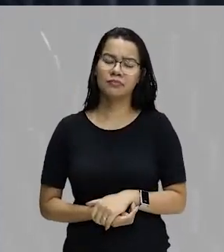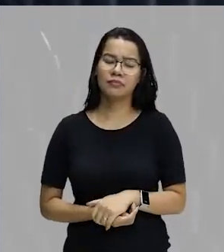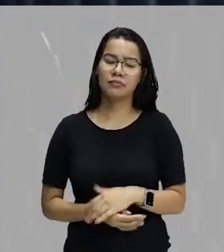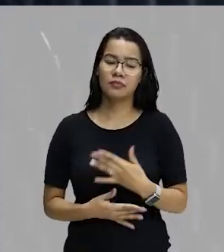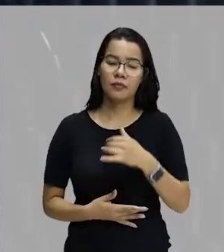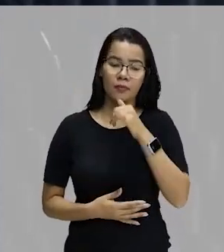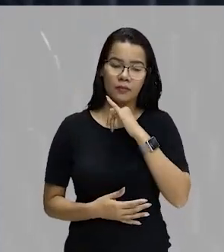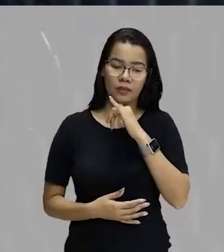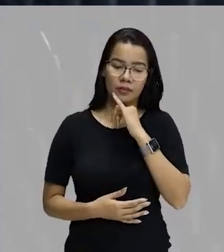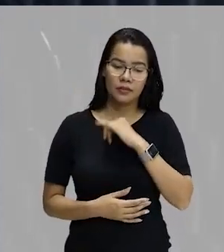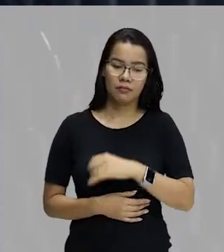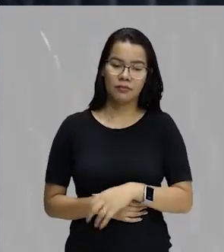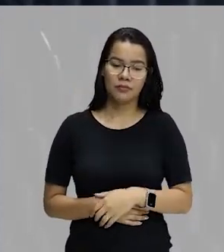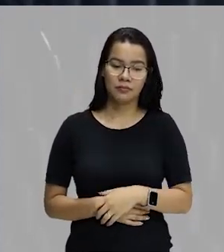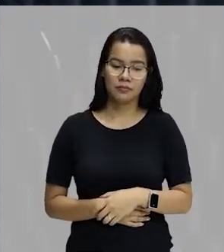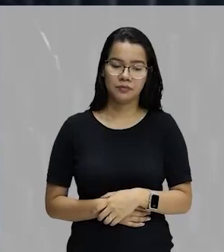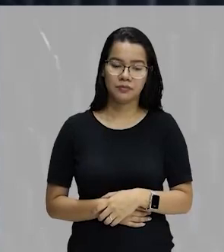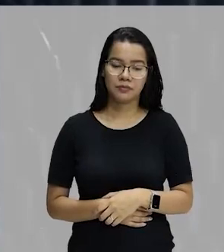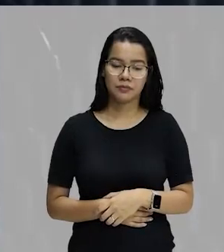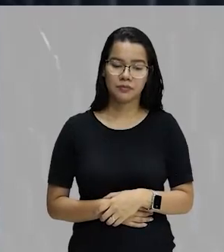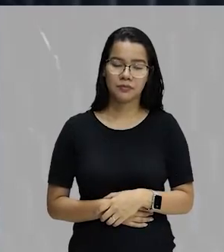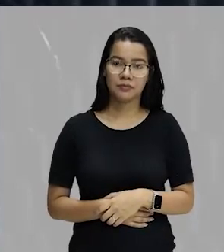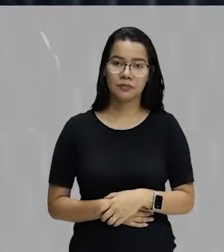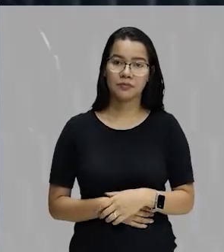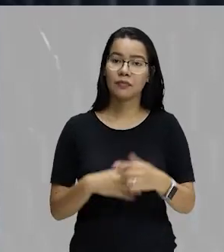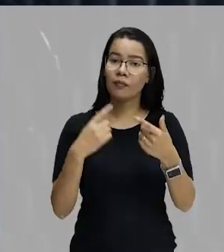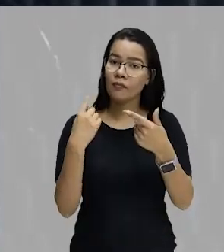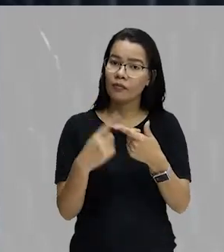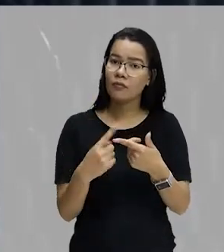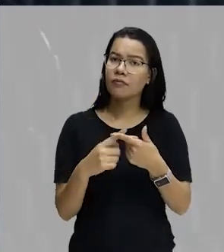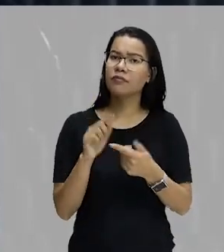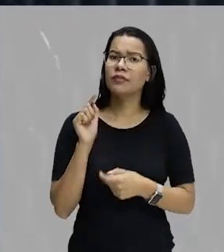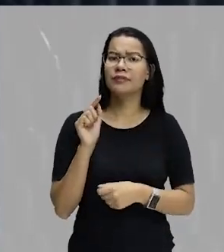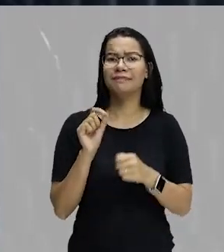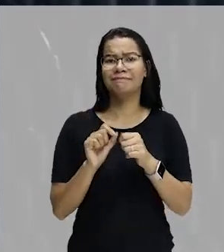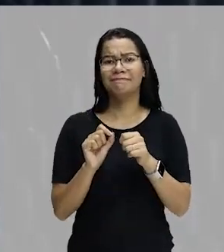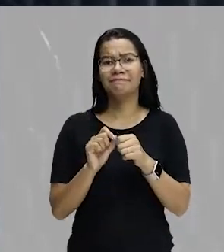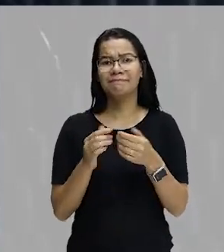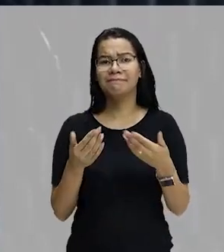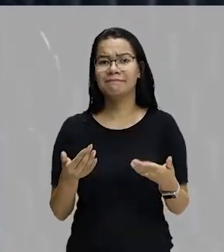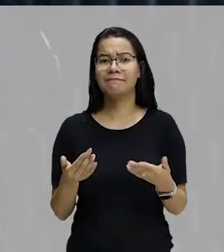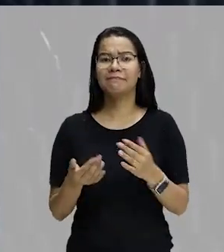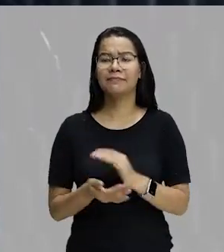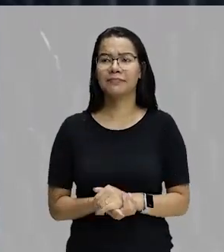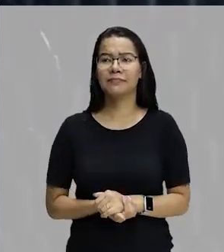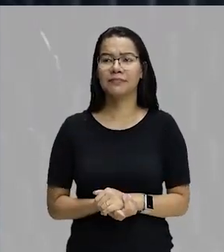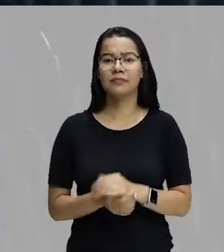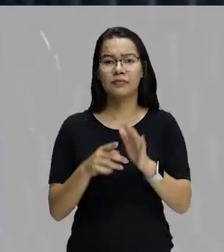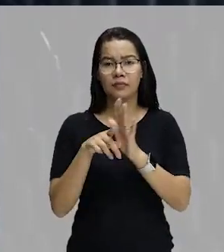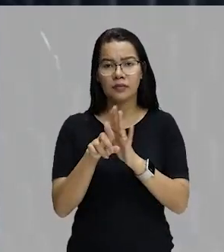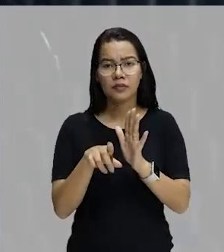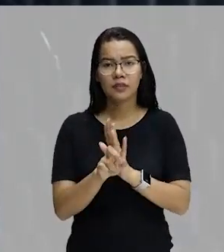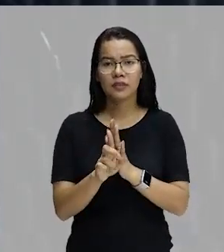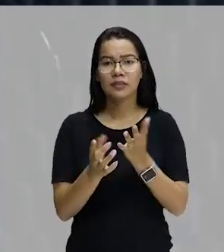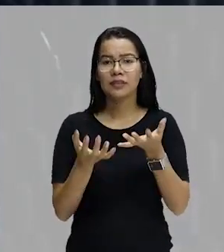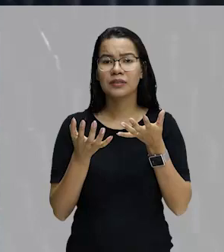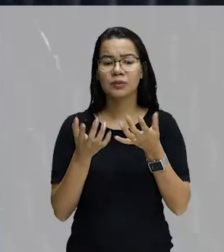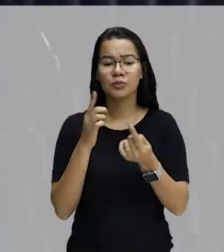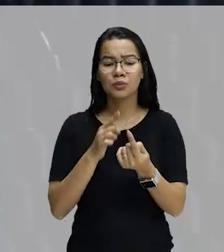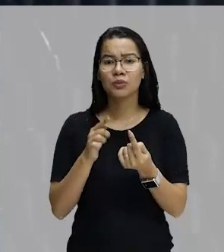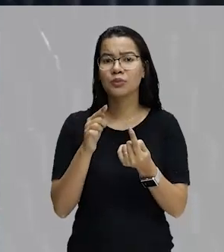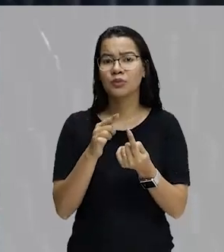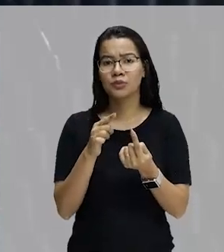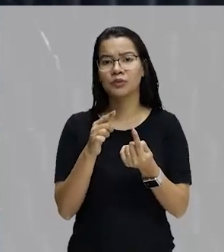exemplo, why did you do this? Por que você fez isso? Fazendo uma pergunta querendo saber o motivo, a razão